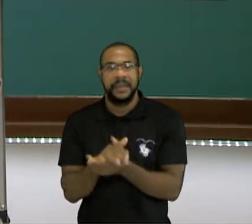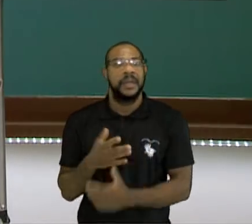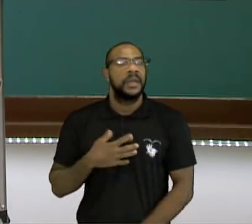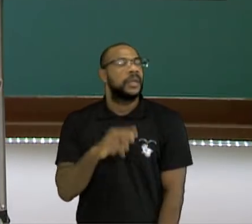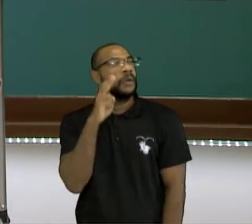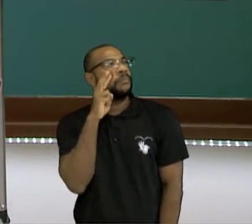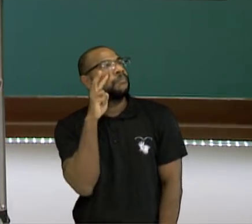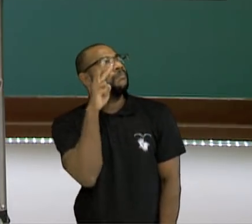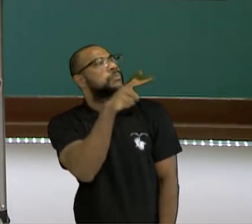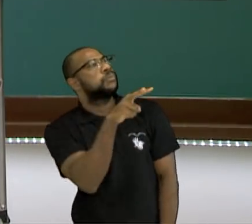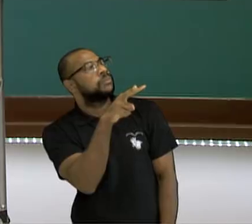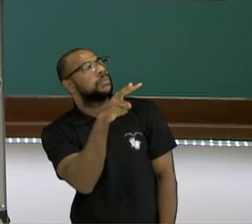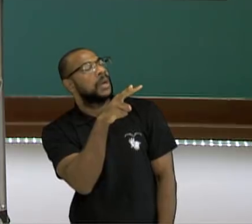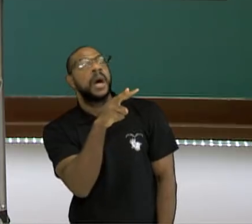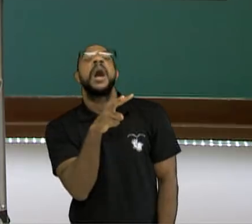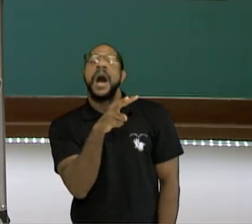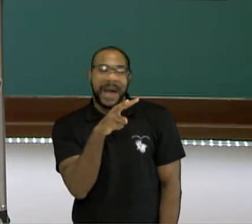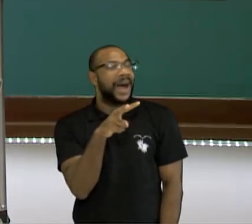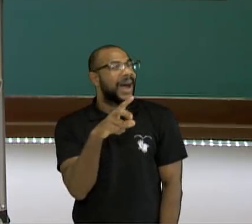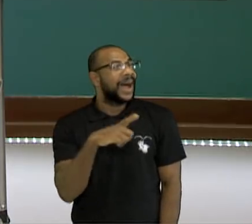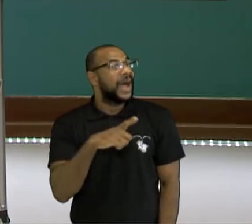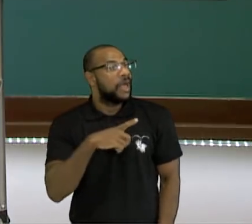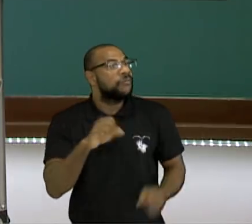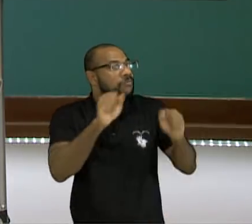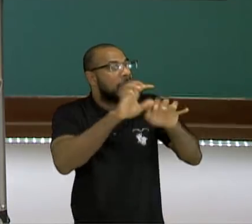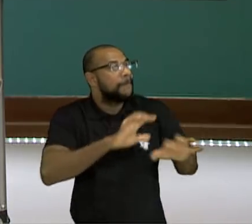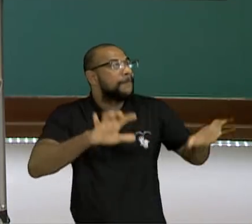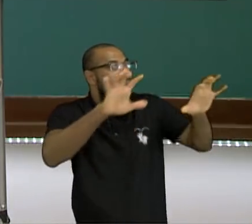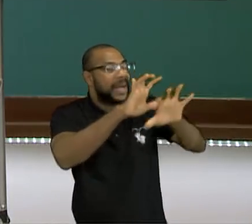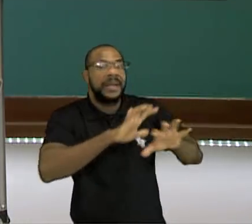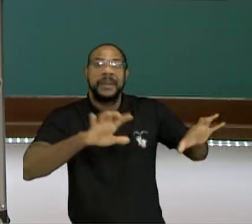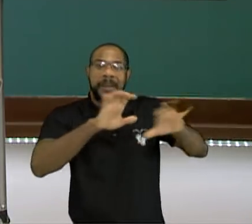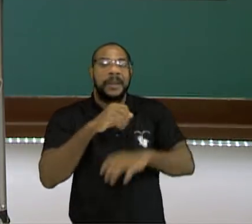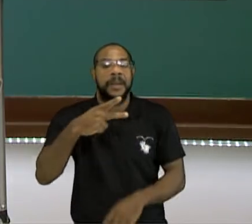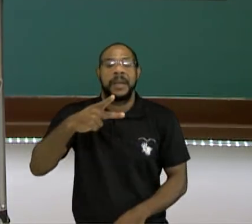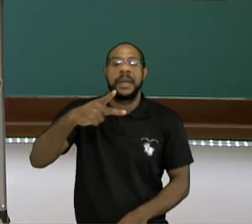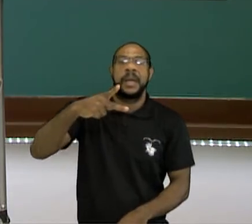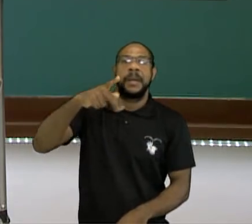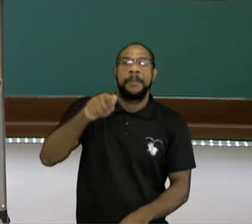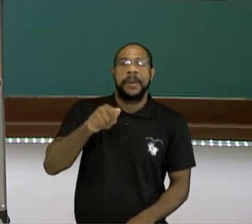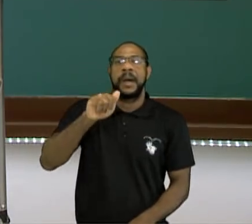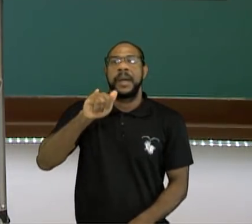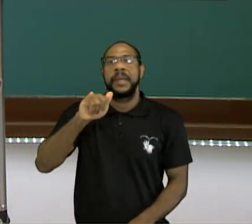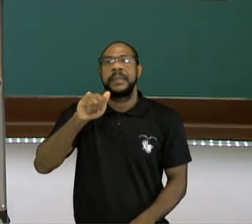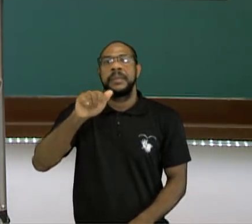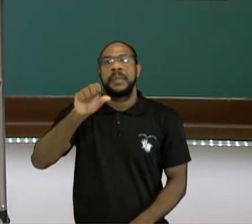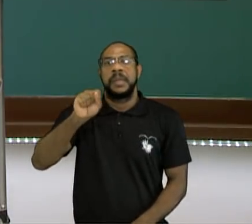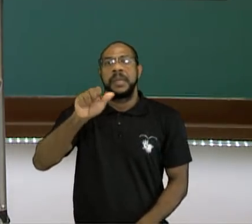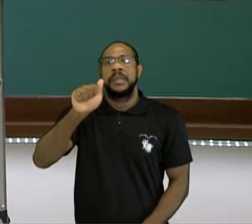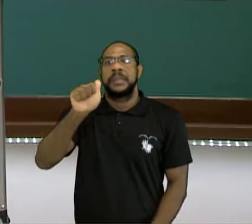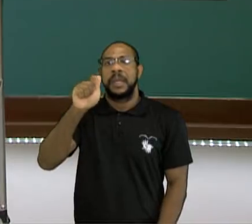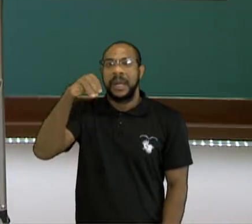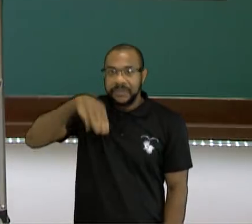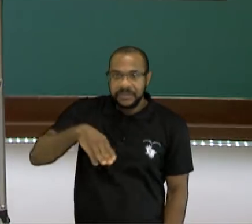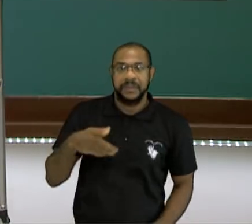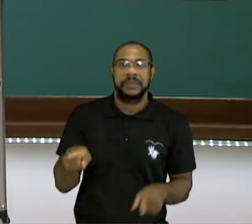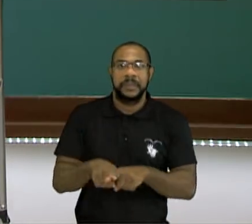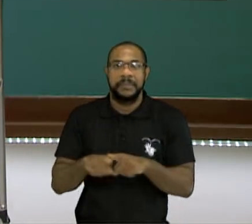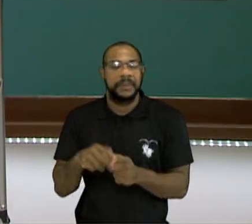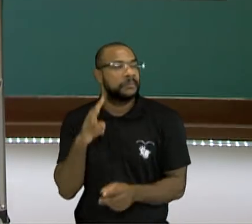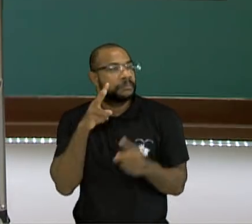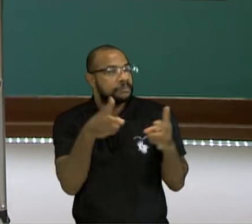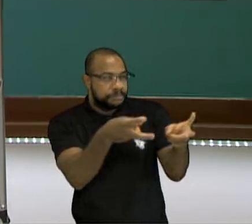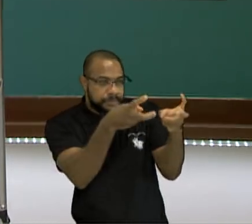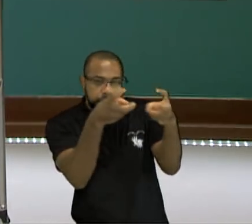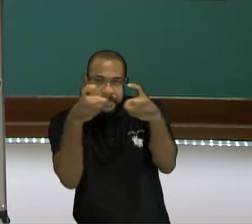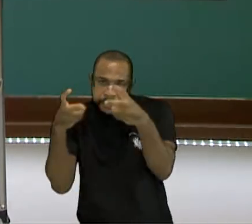vi determinados elementos naquele exato momento, aquilo é uma paisagem que vai se modificar, que ela é dinâmica e